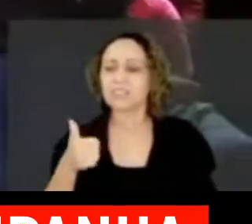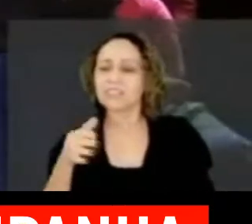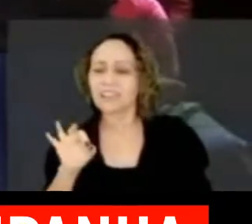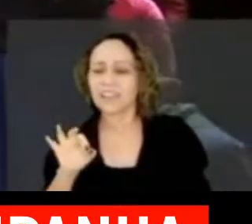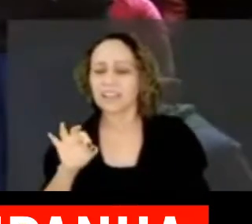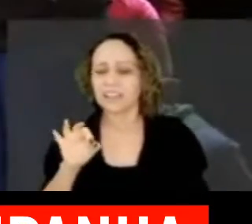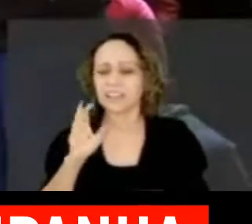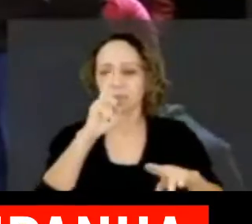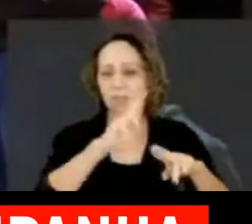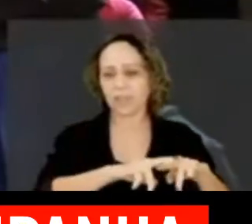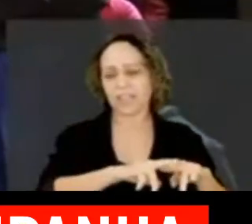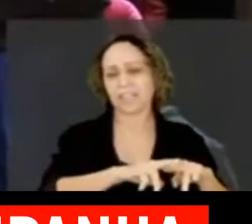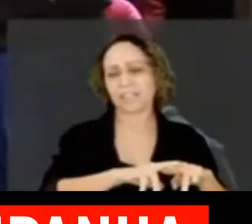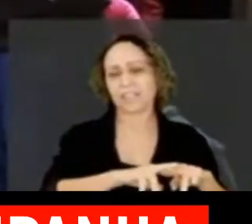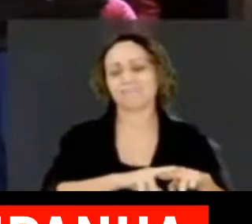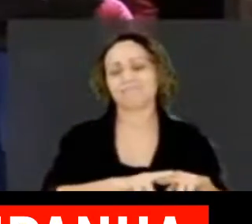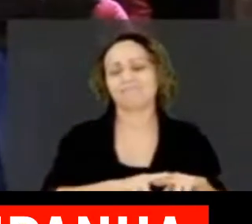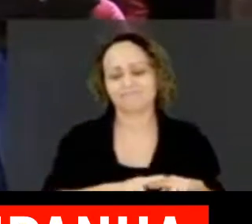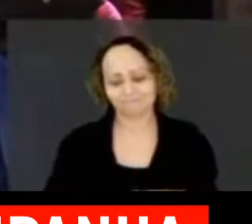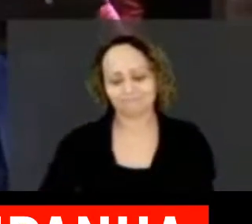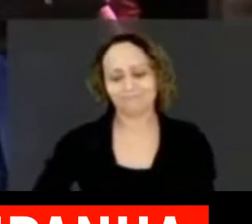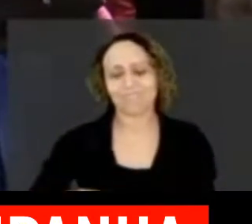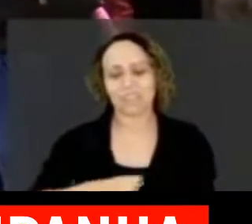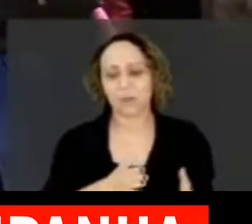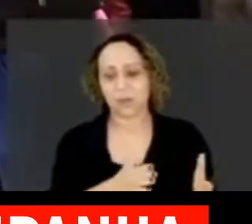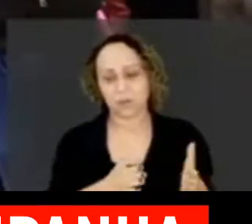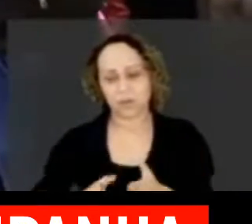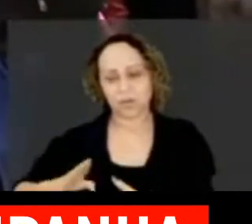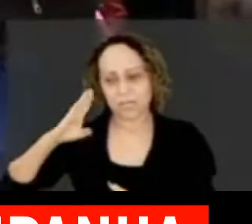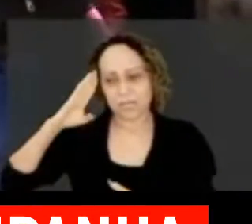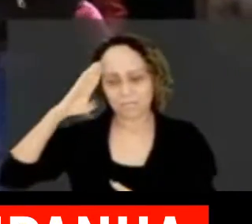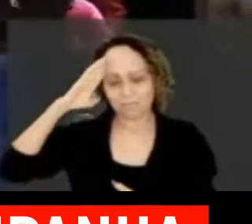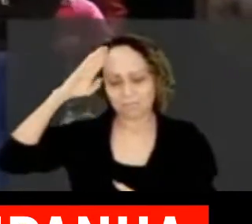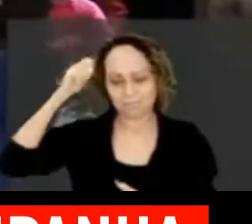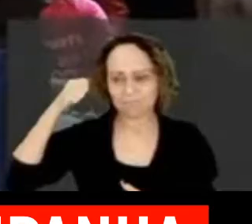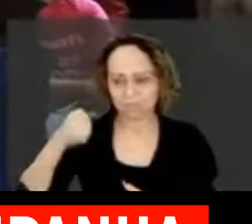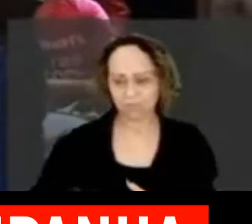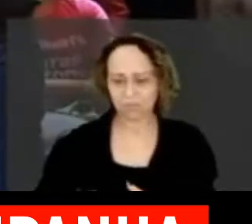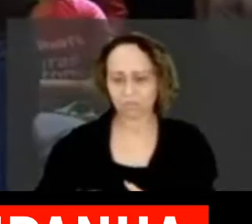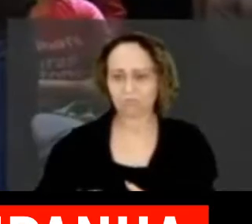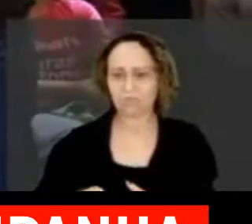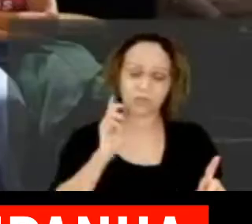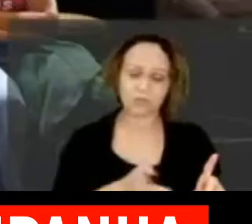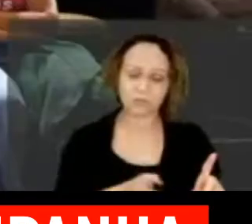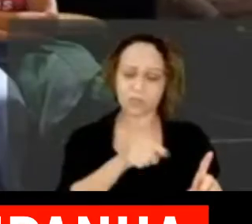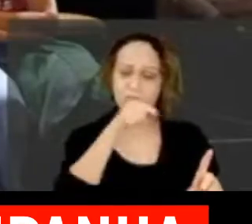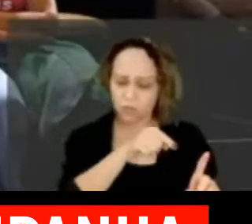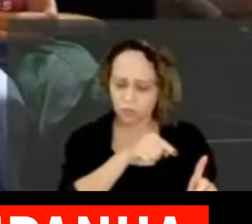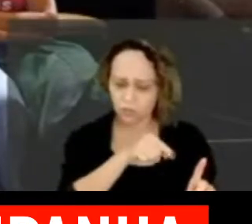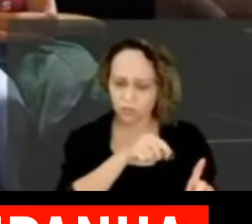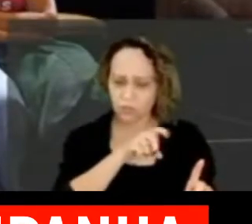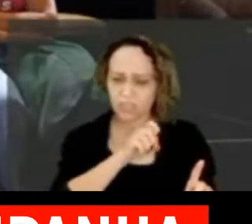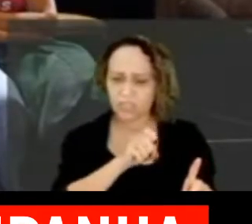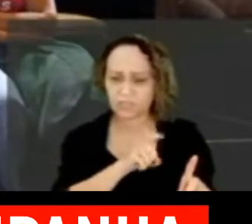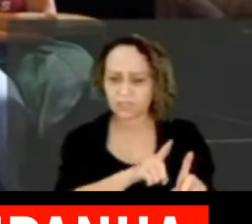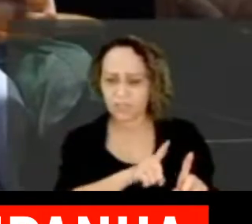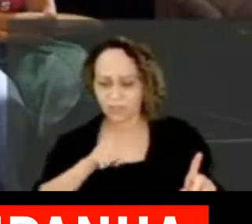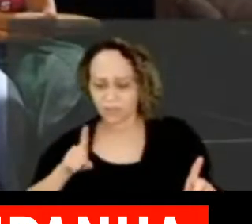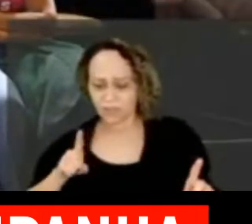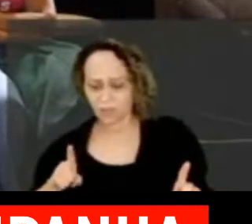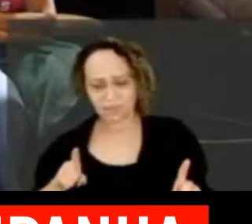sociais populares e setores progressistas da sociedade civil, preocupados com a reconstrução econômica,